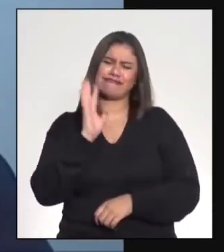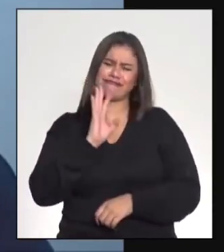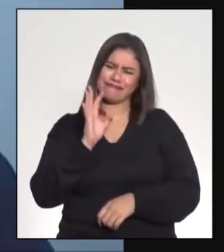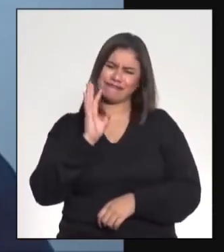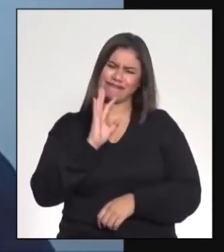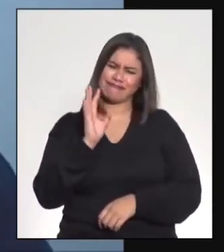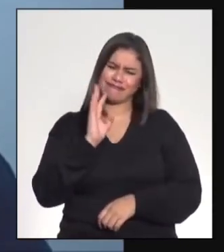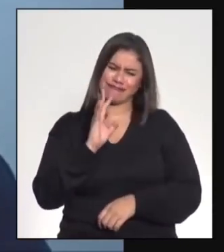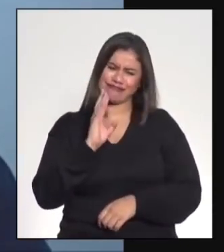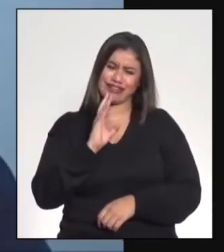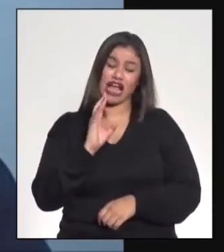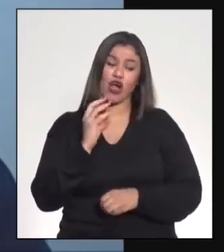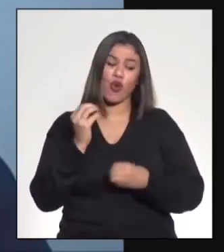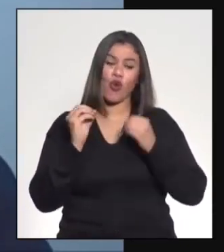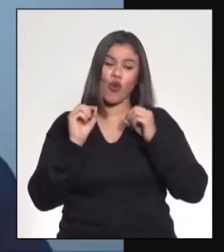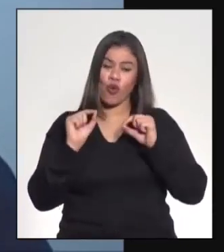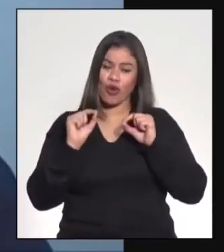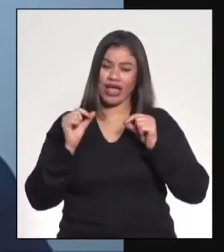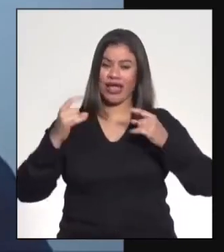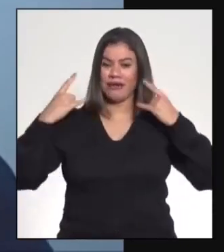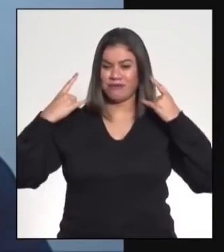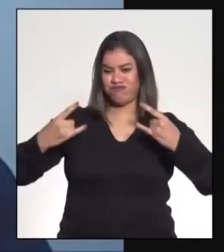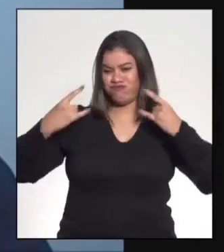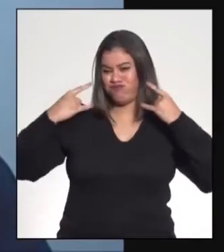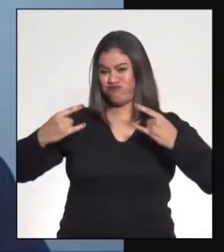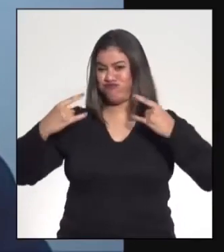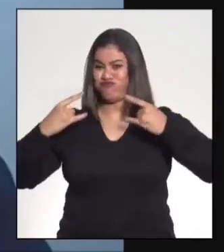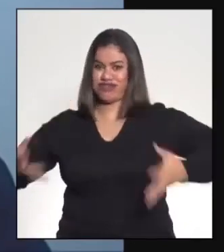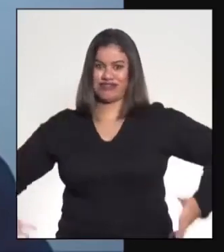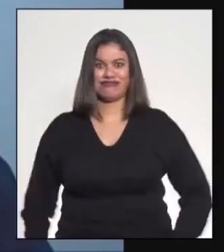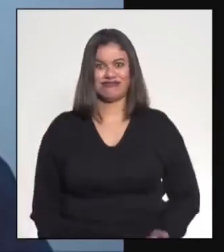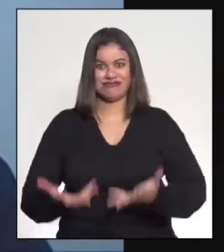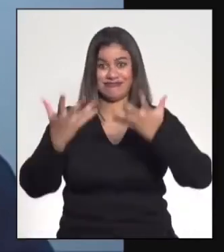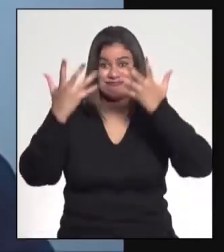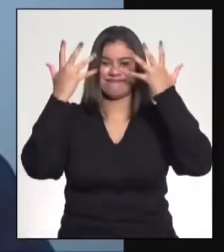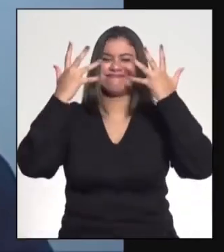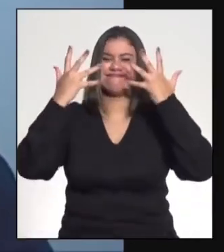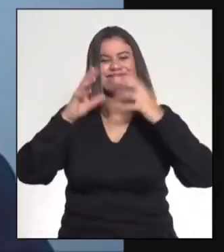tentar um pouquinho de um rock aí, para a gente se animar, tá? Para a gente fazer